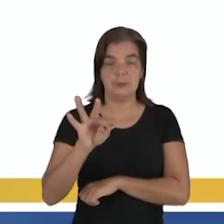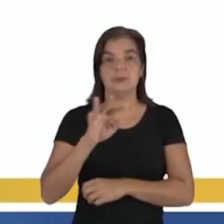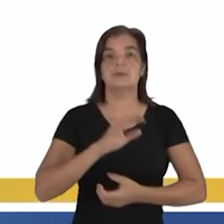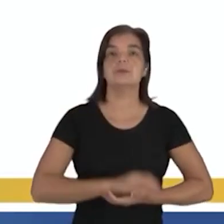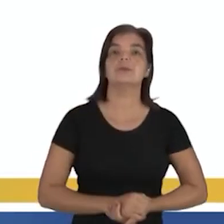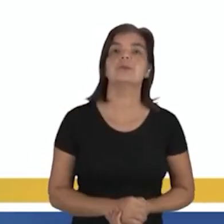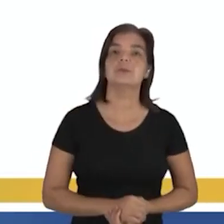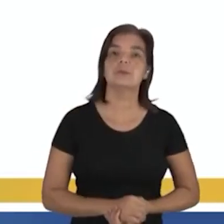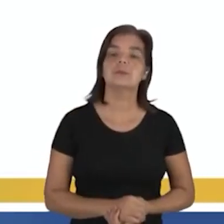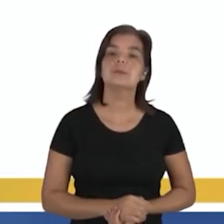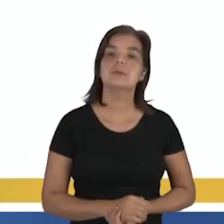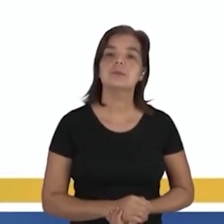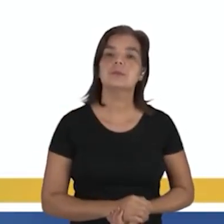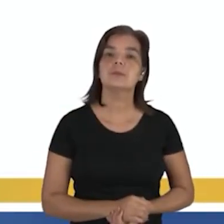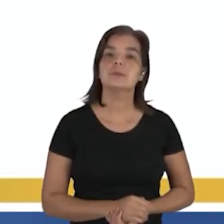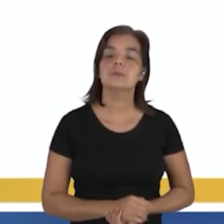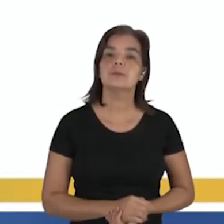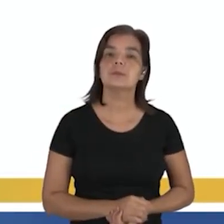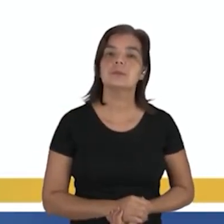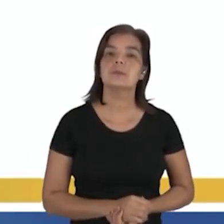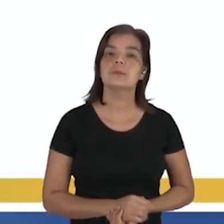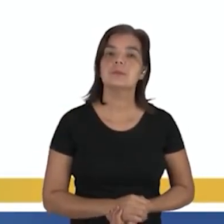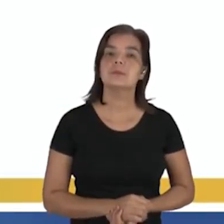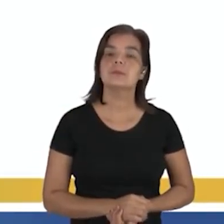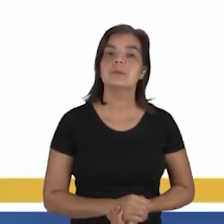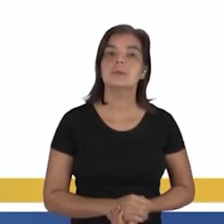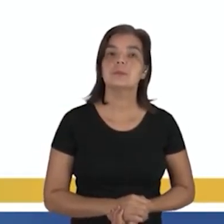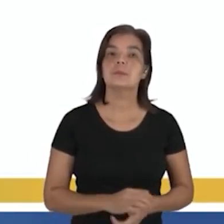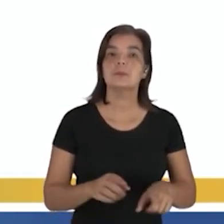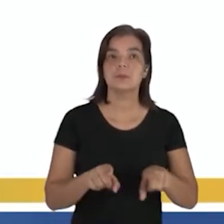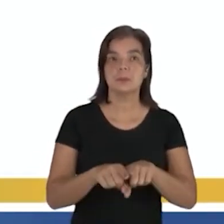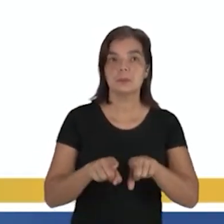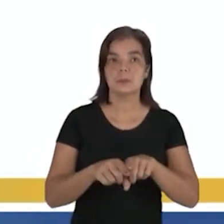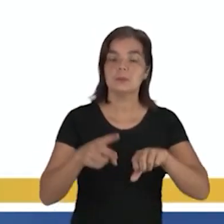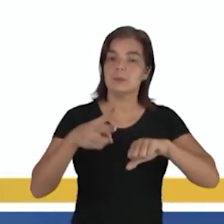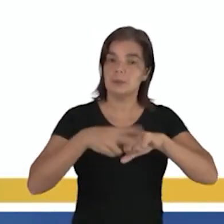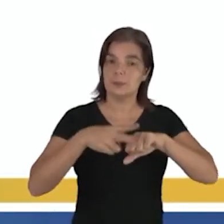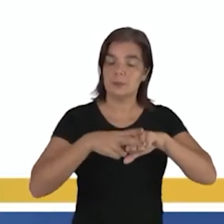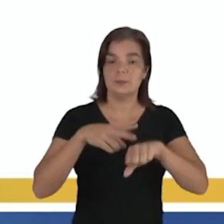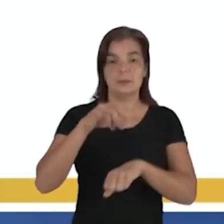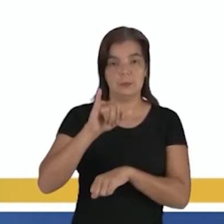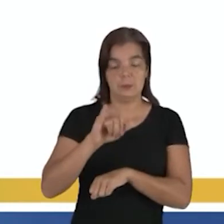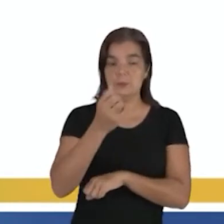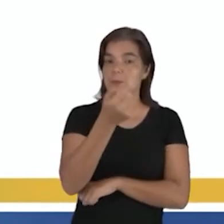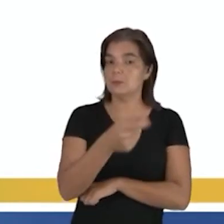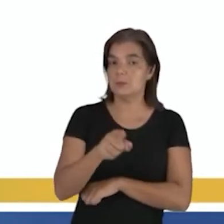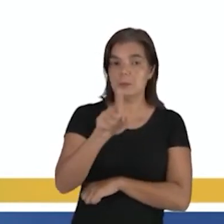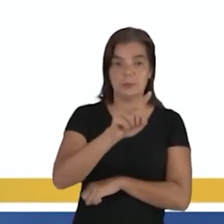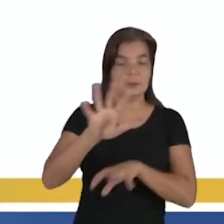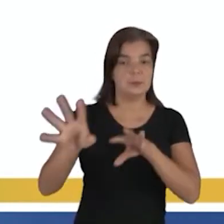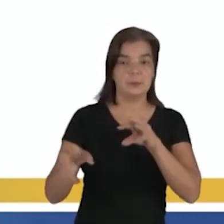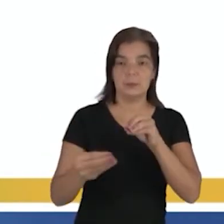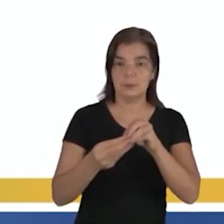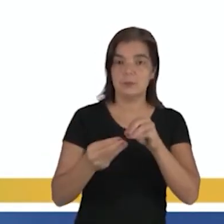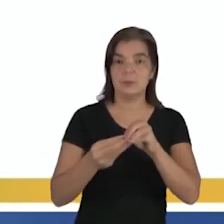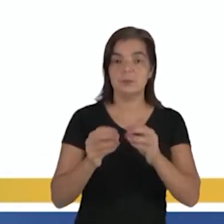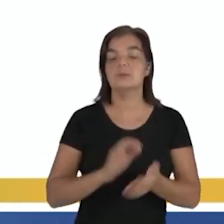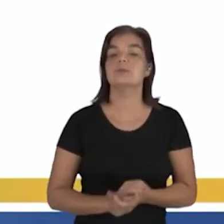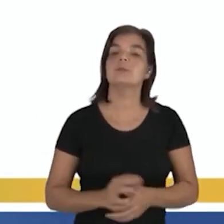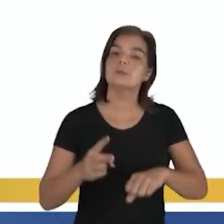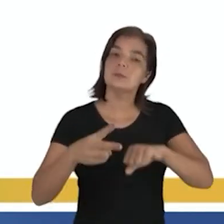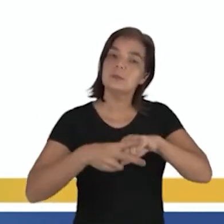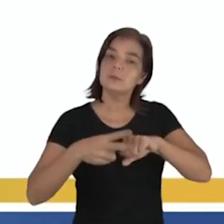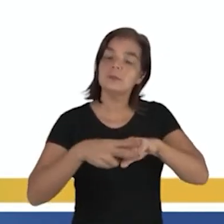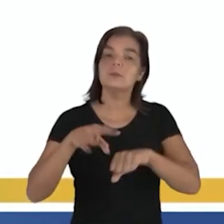verbos transitivos, plural. Verbos intransitivos, os que não precisam de complemento. E